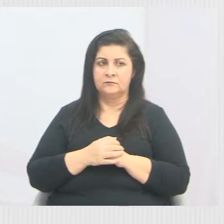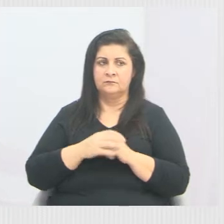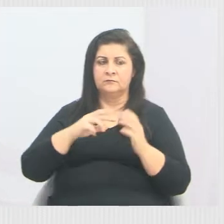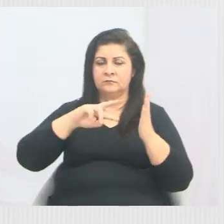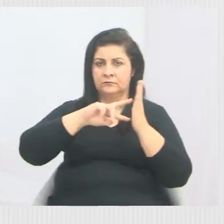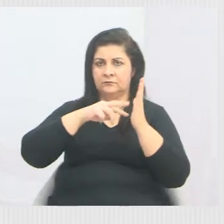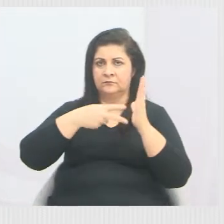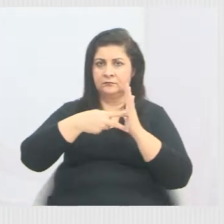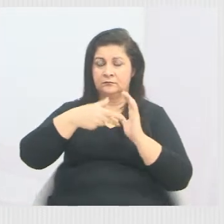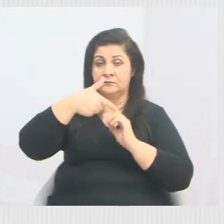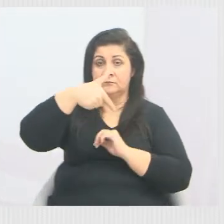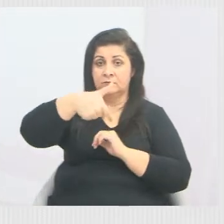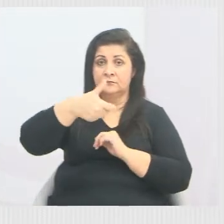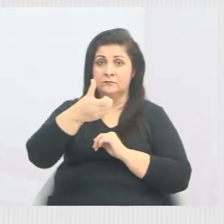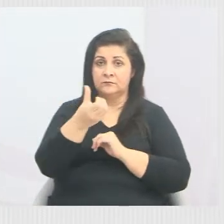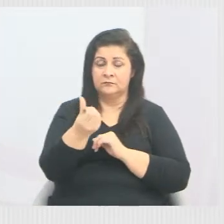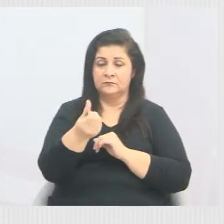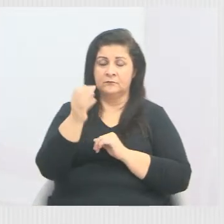22.809.000, chegando a uma meta de